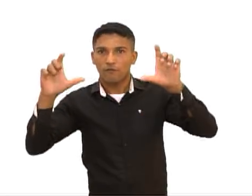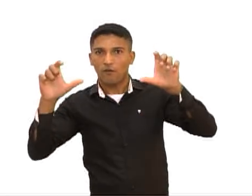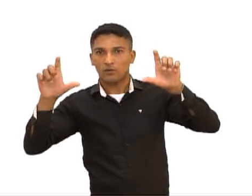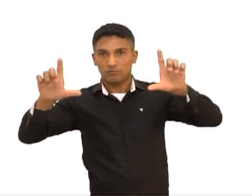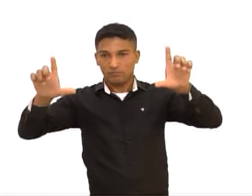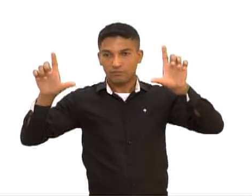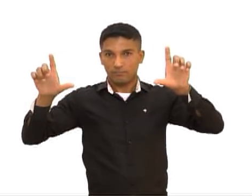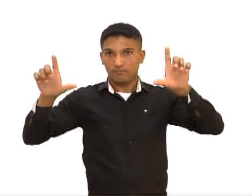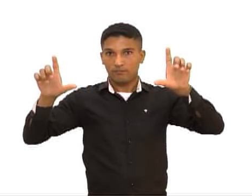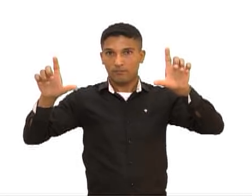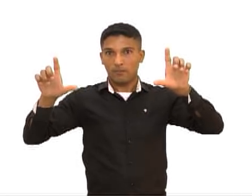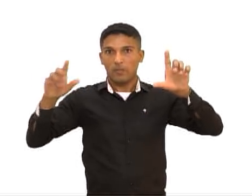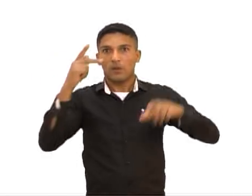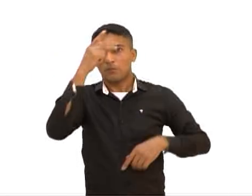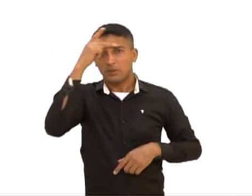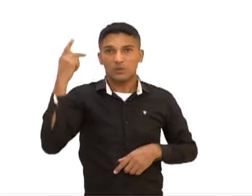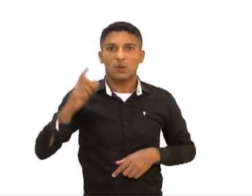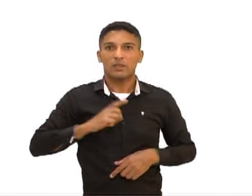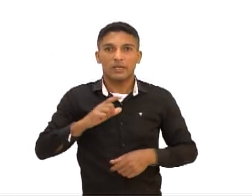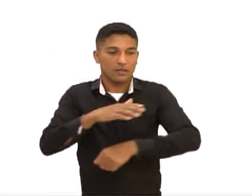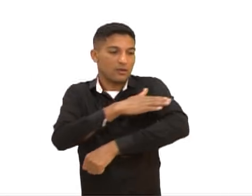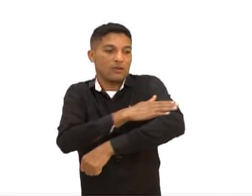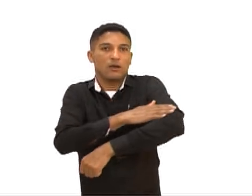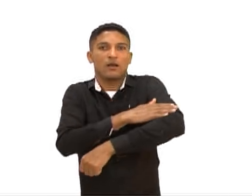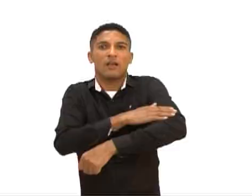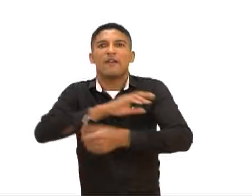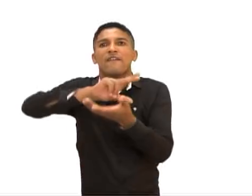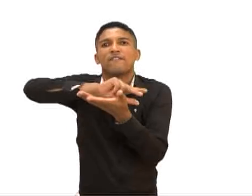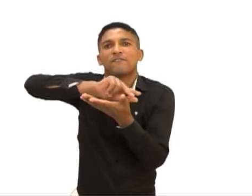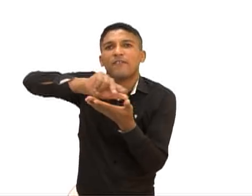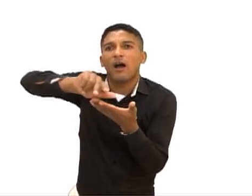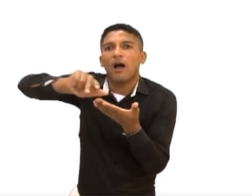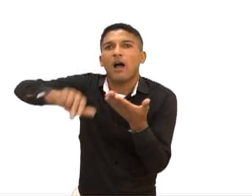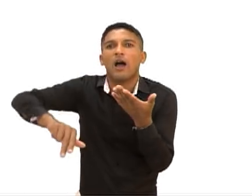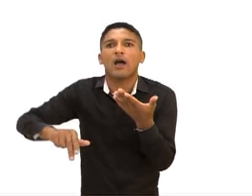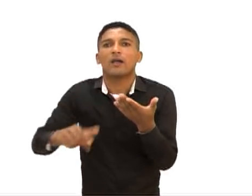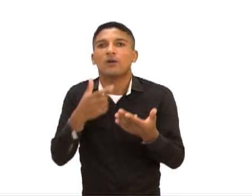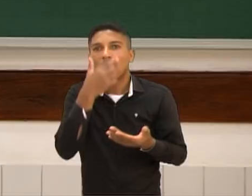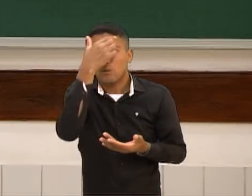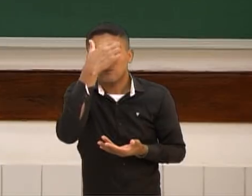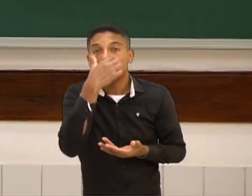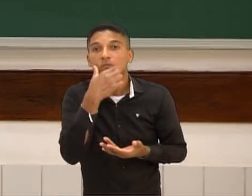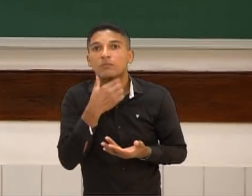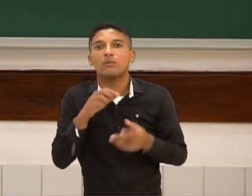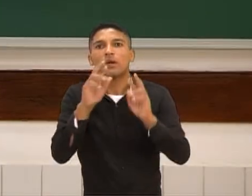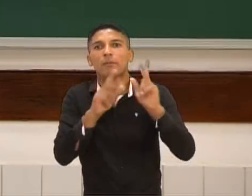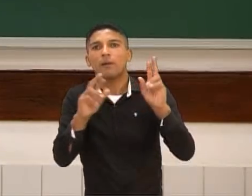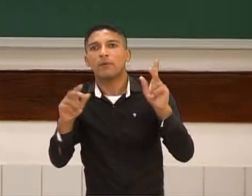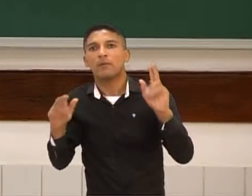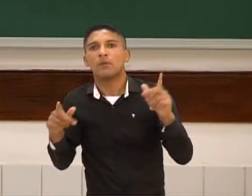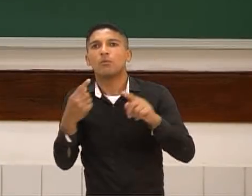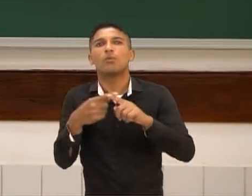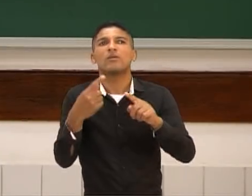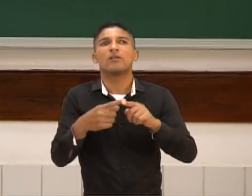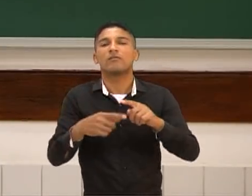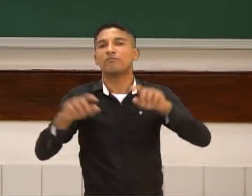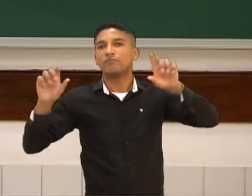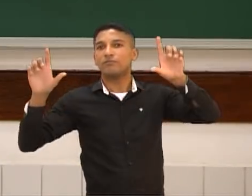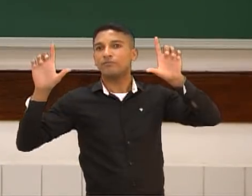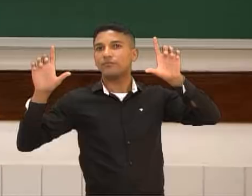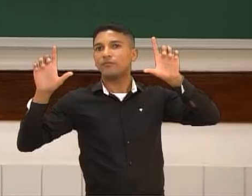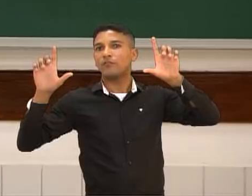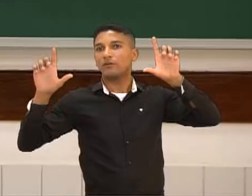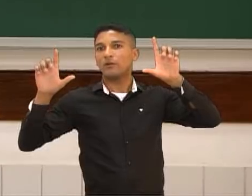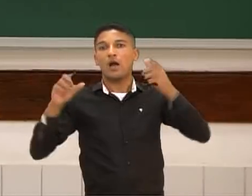a multiculturalidade que compõe a nação brasileira? Então, observem ali os elementos da linguagem verbal,